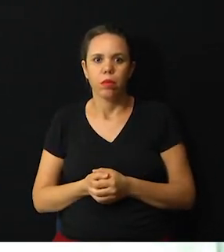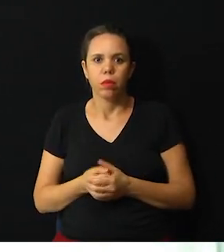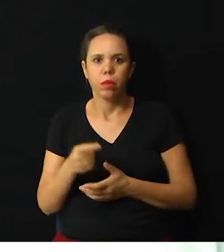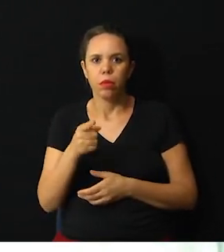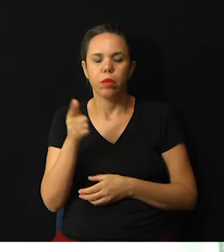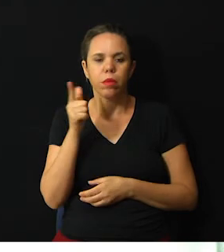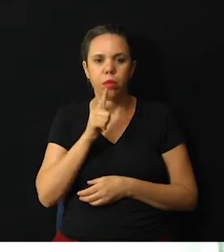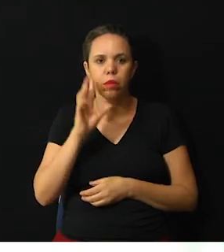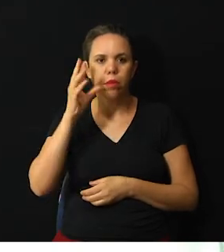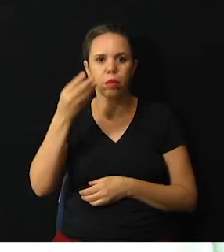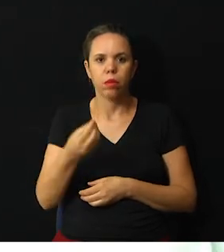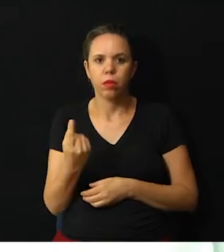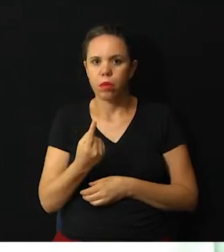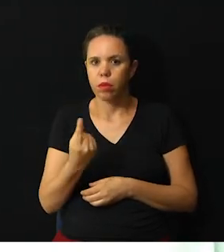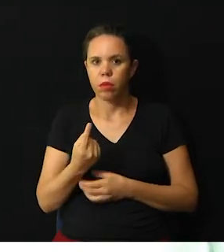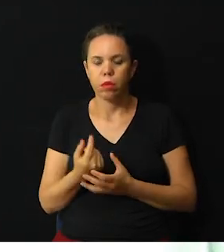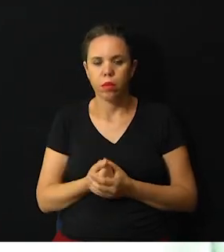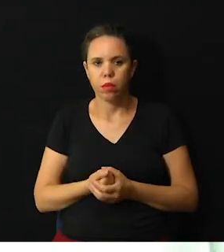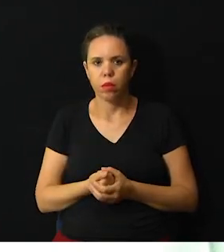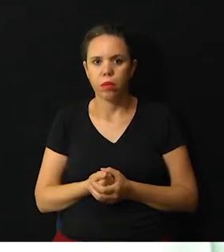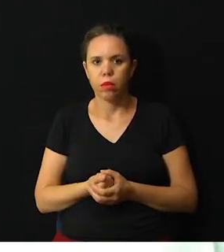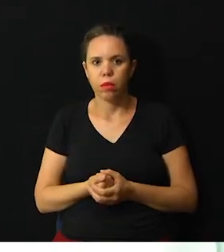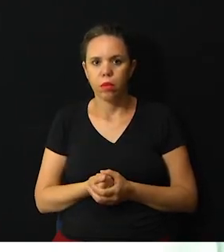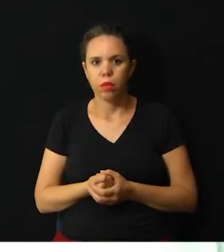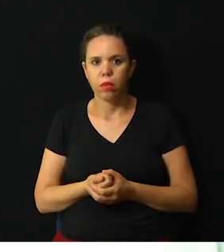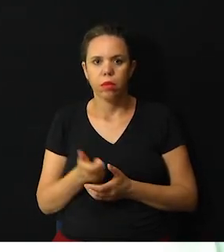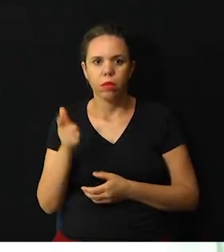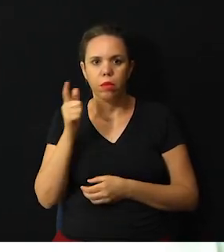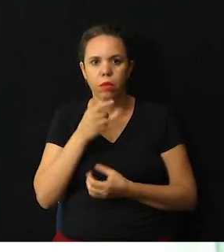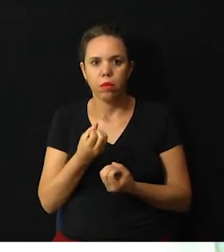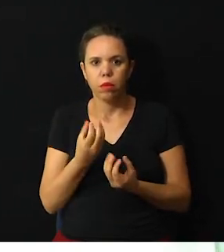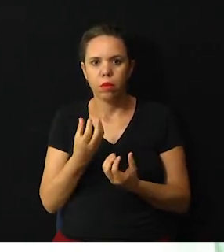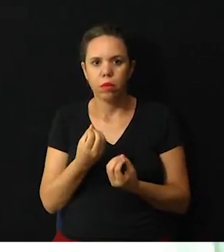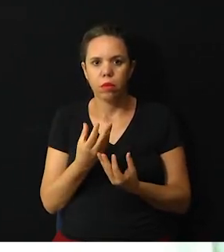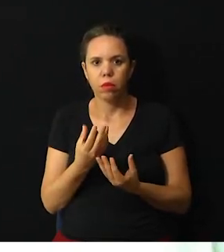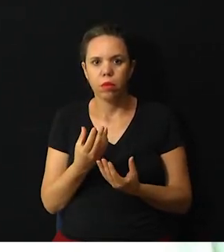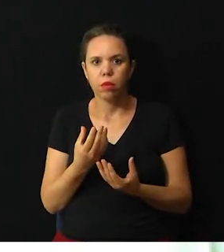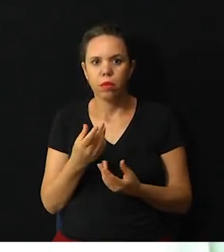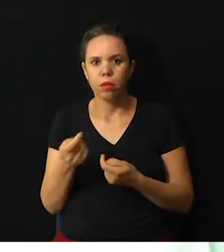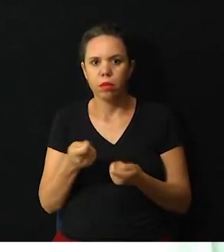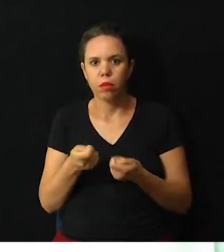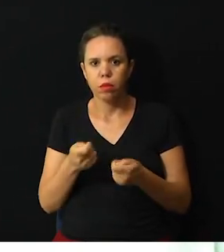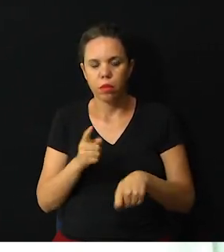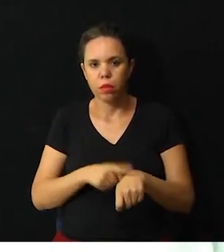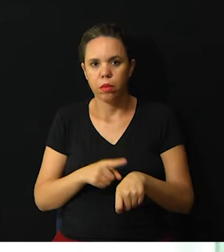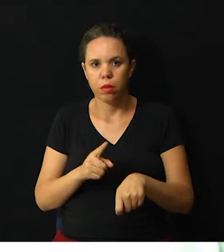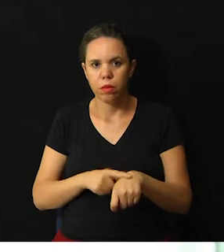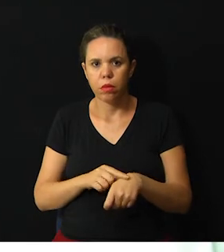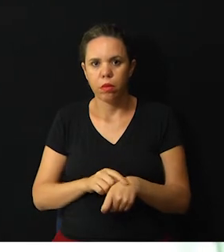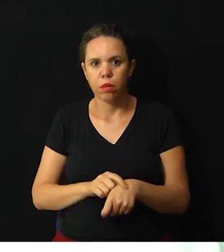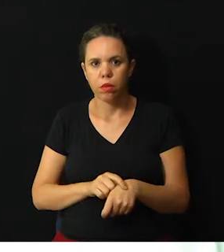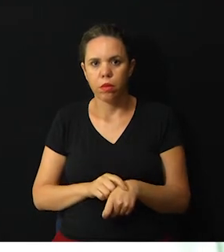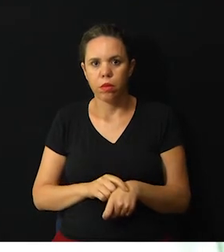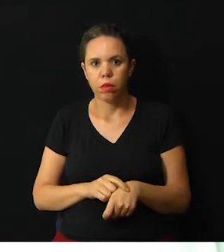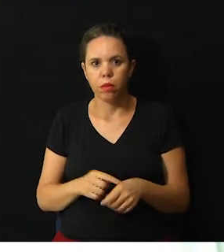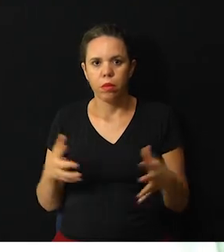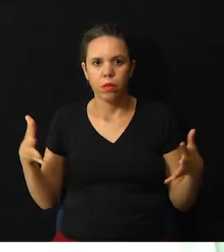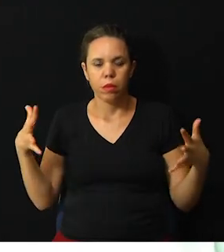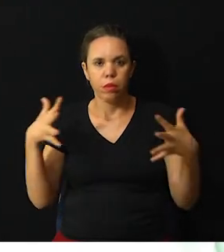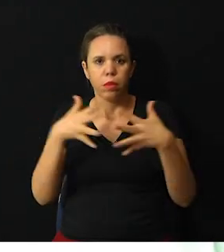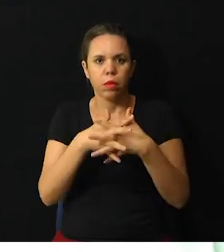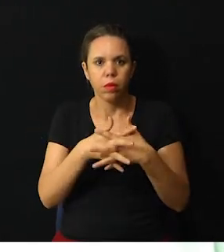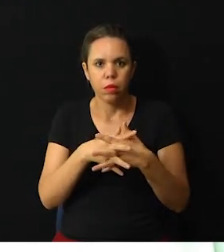para que você consiga entender que não está sozinho nessa e conseguir informação de como lidar com esses momentos, porque lidar com a